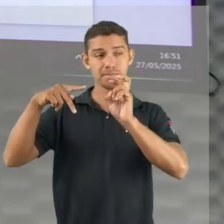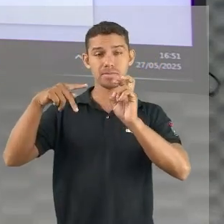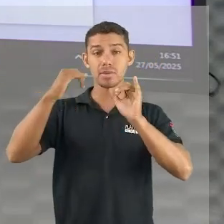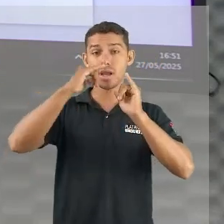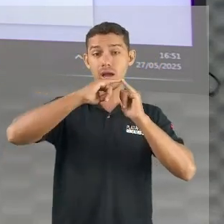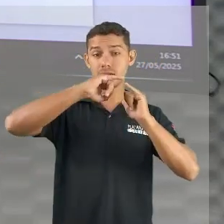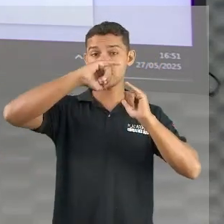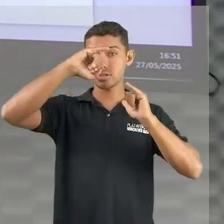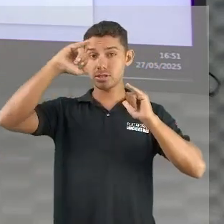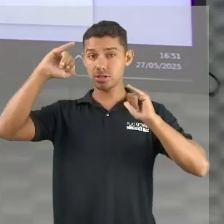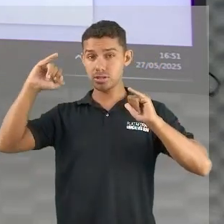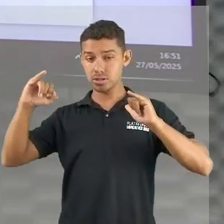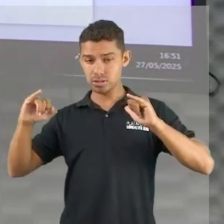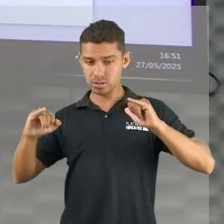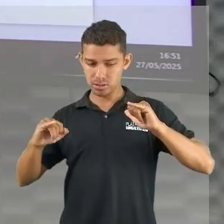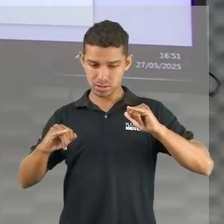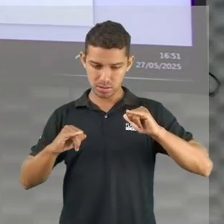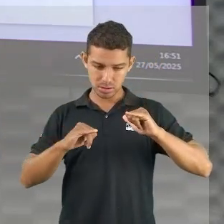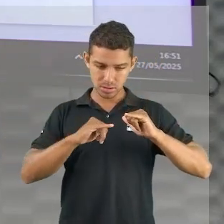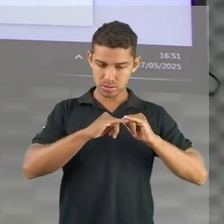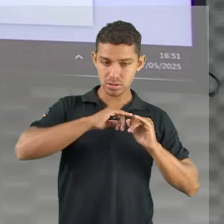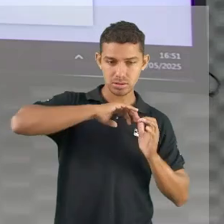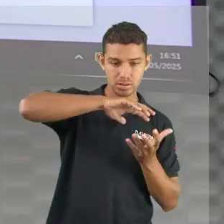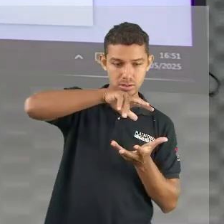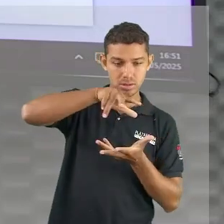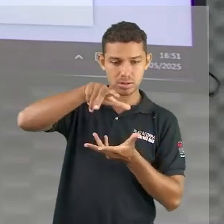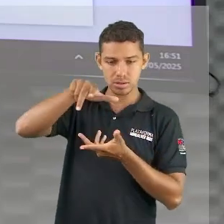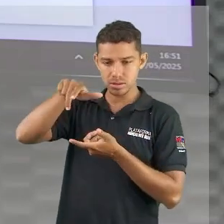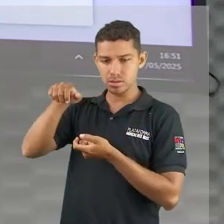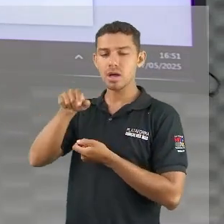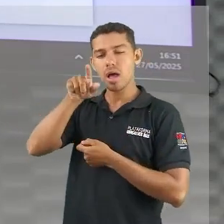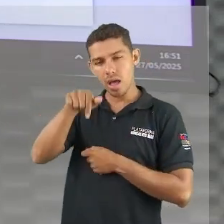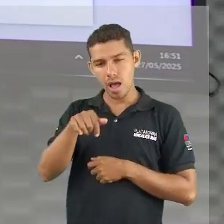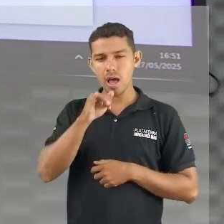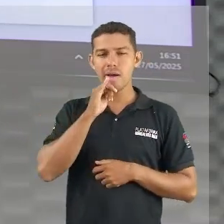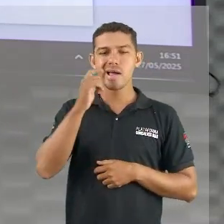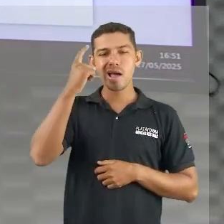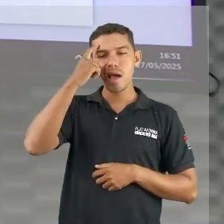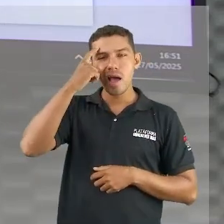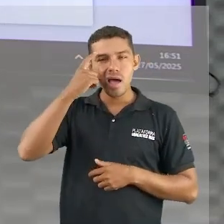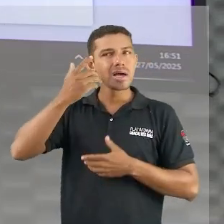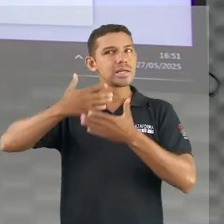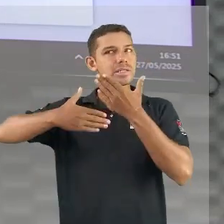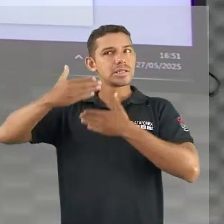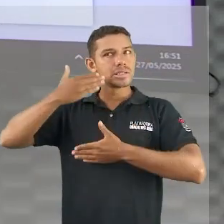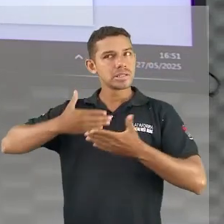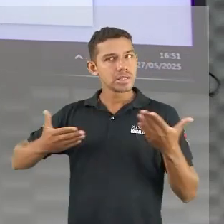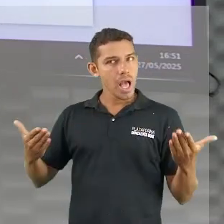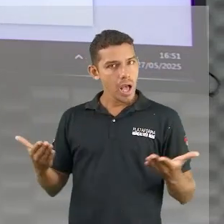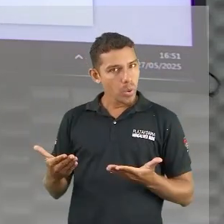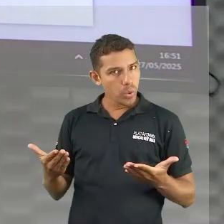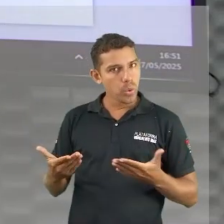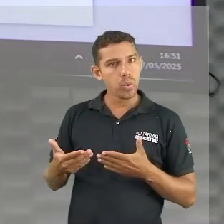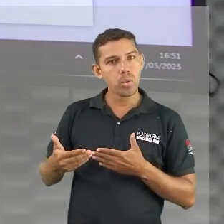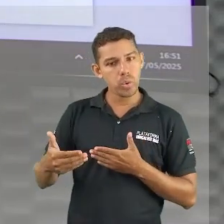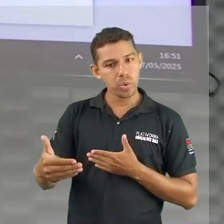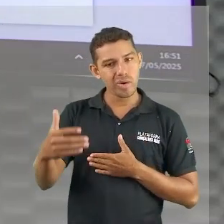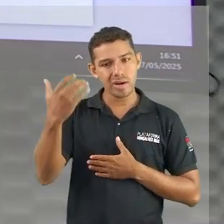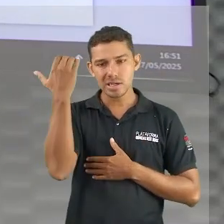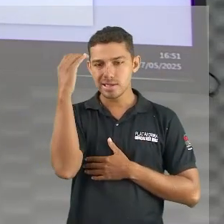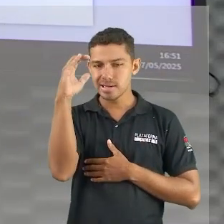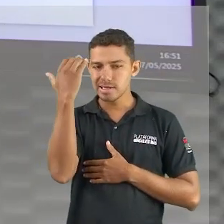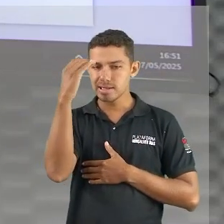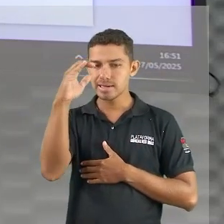figura circular que se encaixava. E isso é algo que está sendo pensado agora na contemporaneidade pela ciência